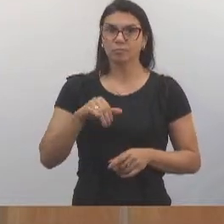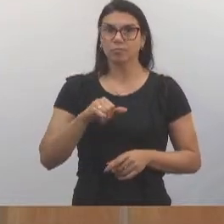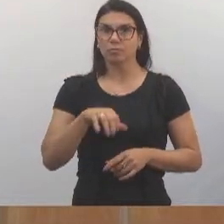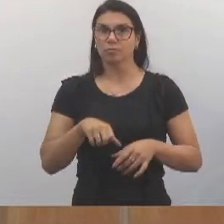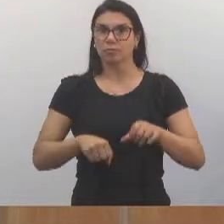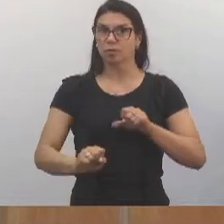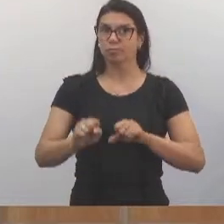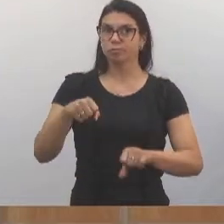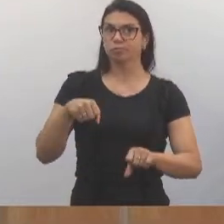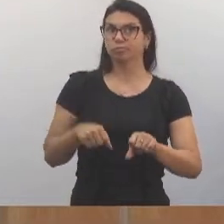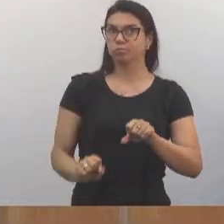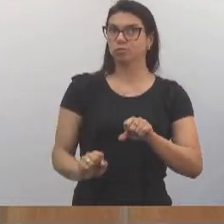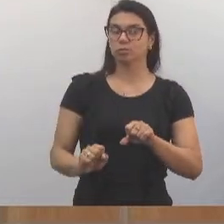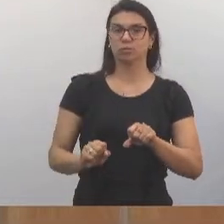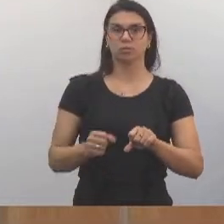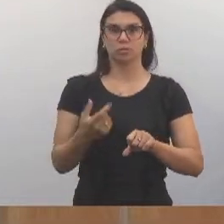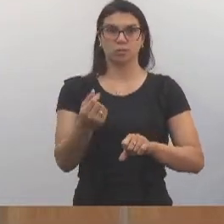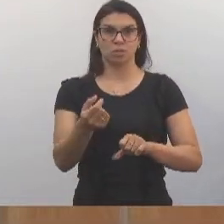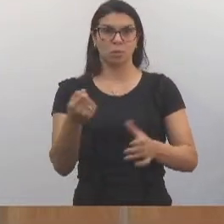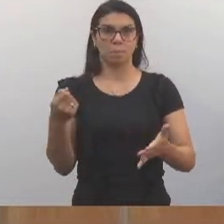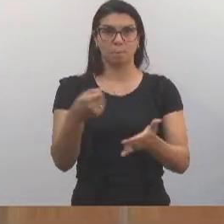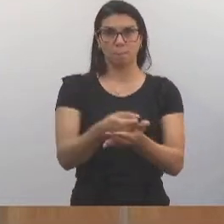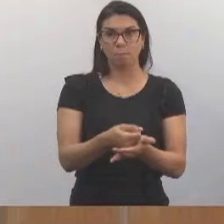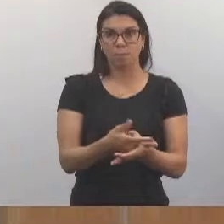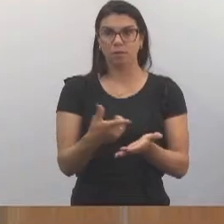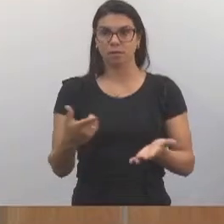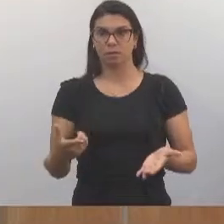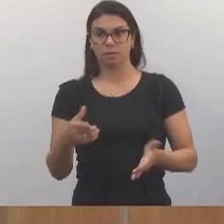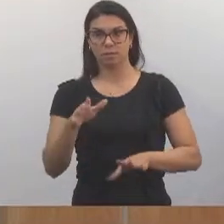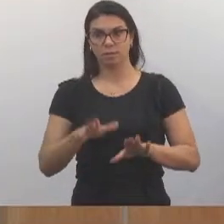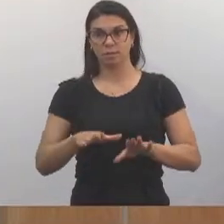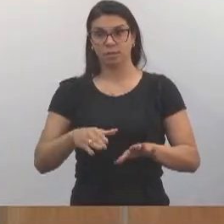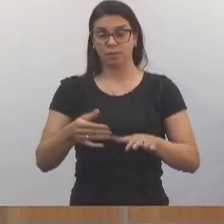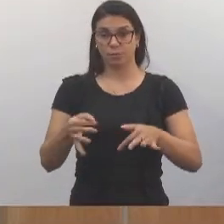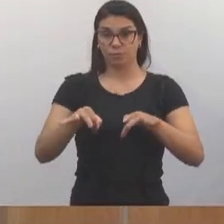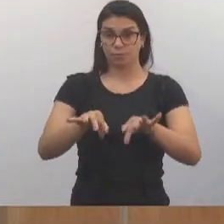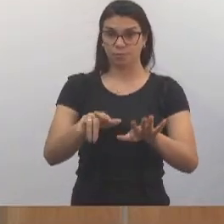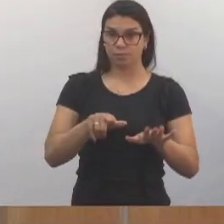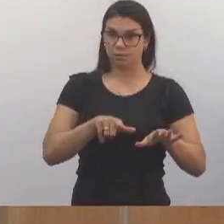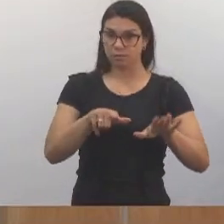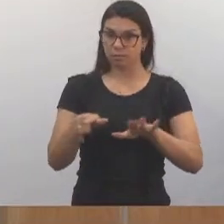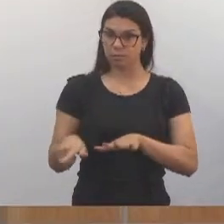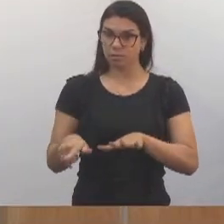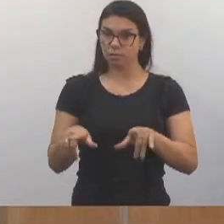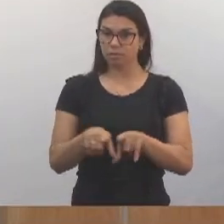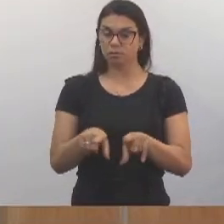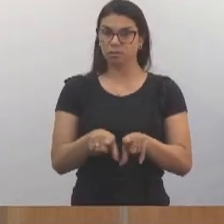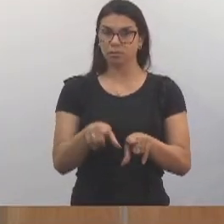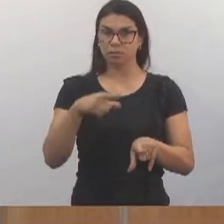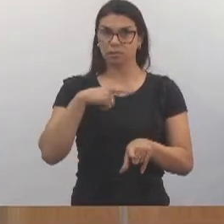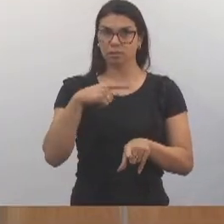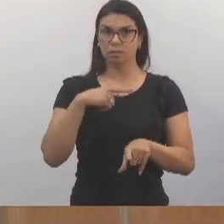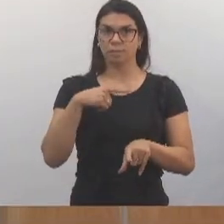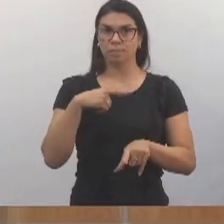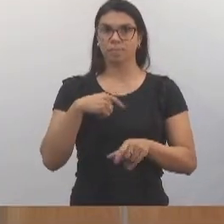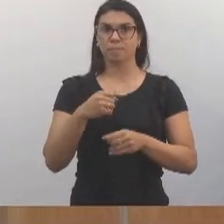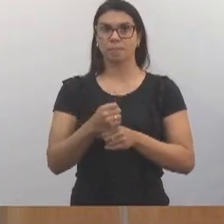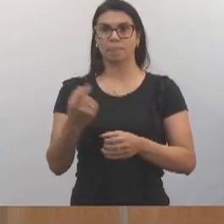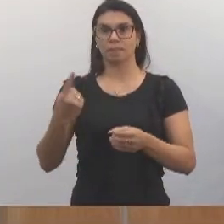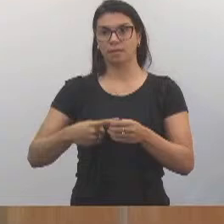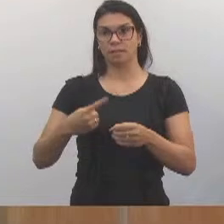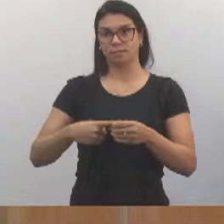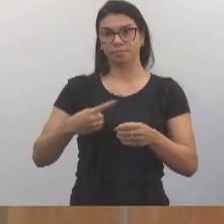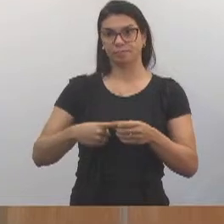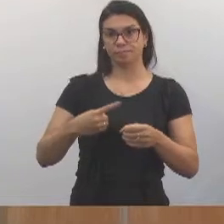Algumas competições não são custeadas. O pessoal, nesse final de semana, foi disputar uma competição lá em Curitiba, sem ter